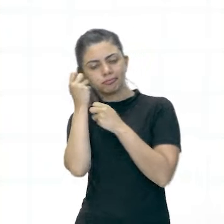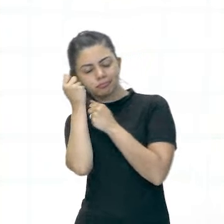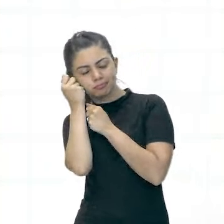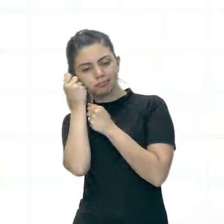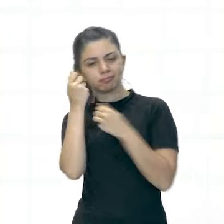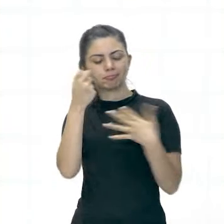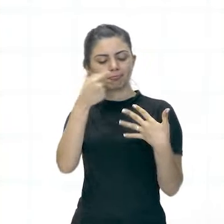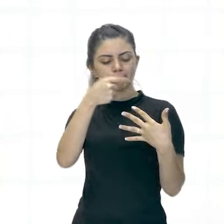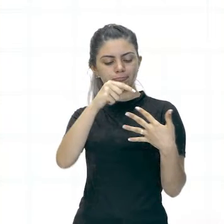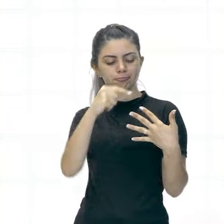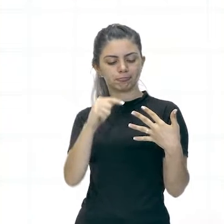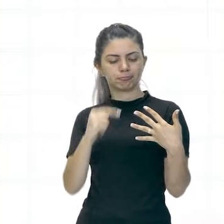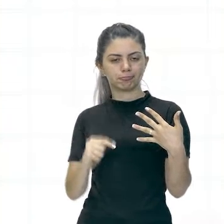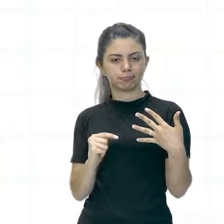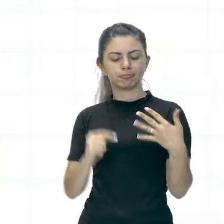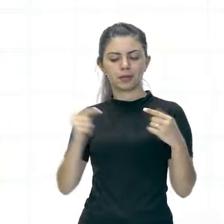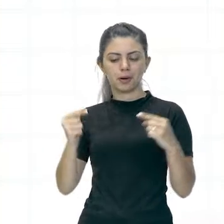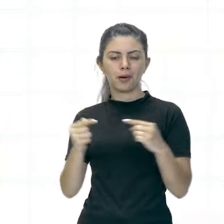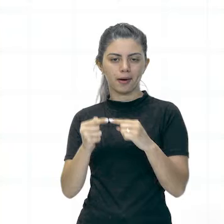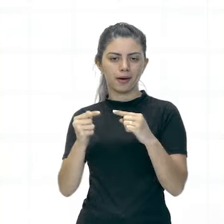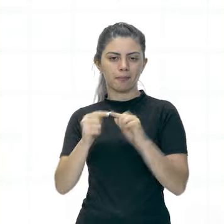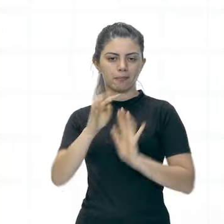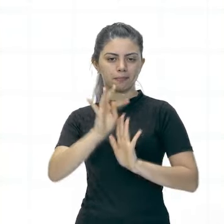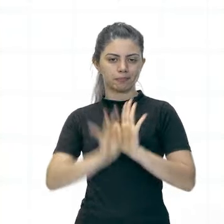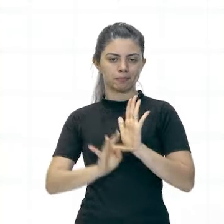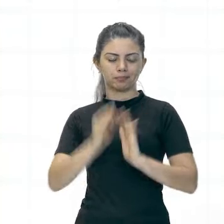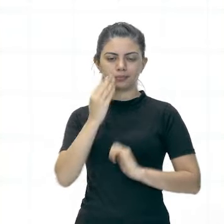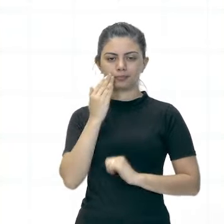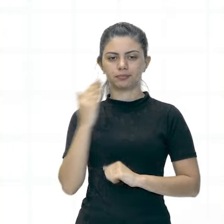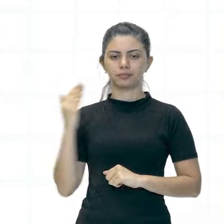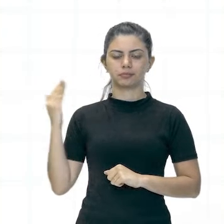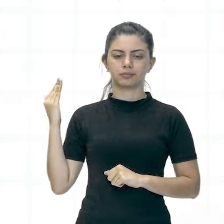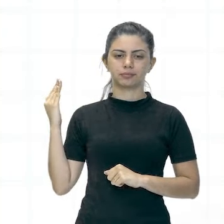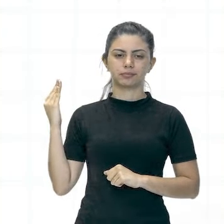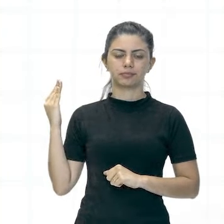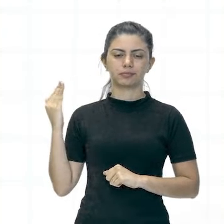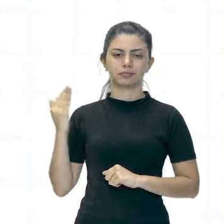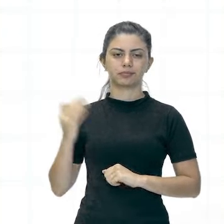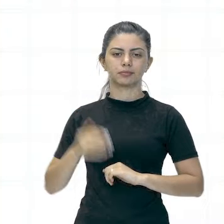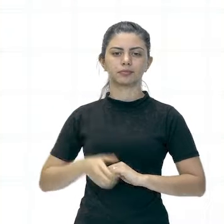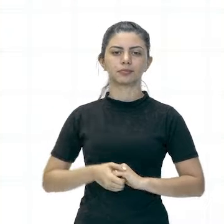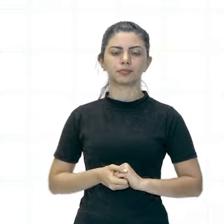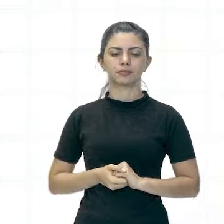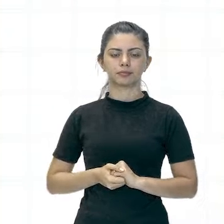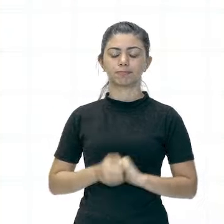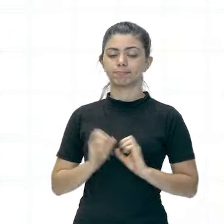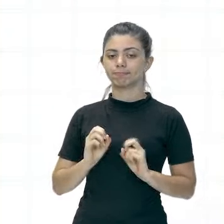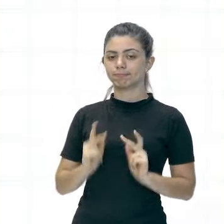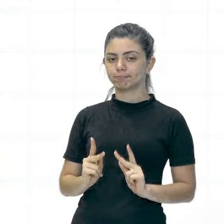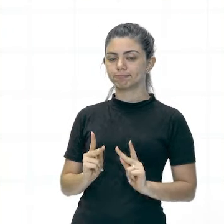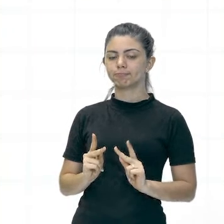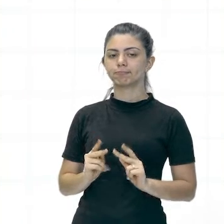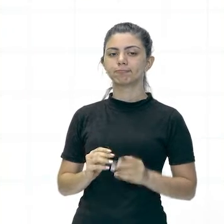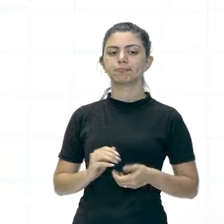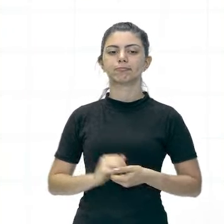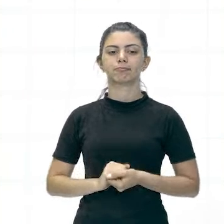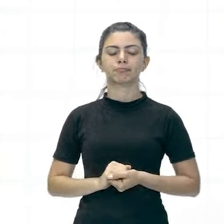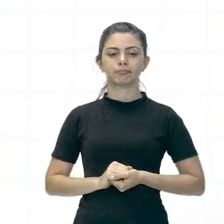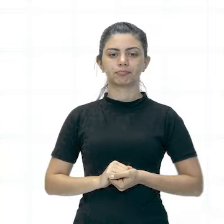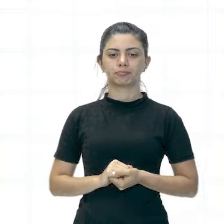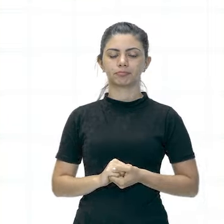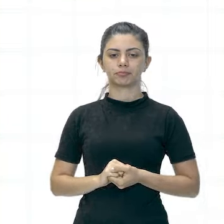tired, cansado, a última parte da nossa história, e fall asleep, dormir, ok?